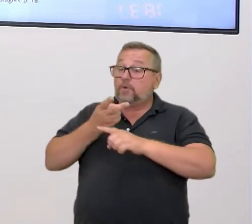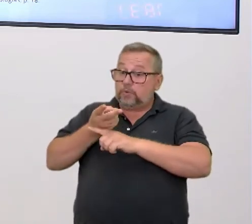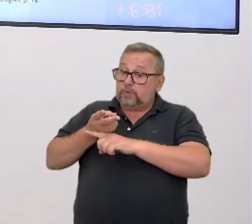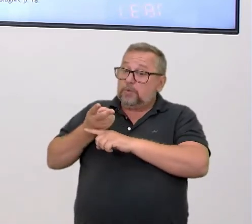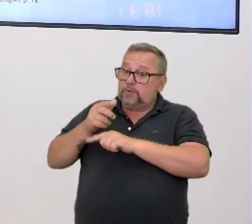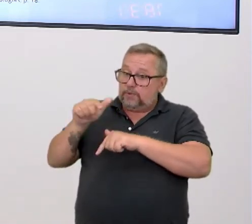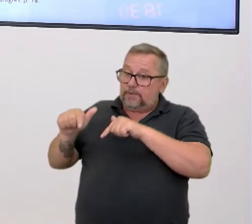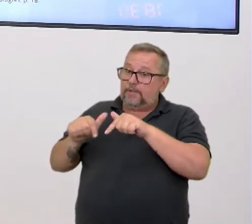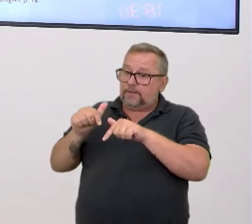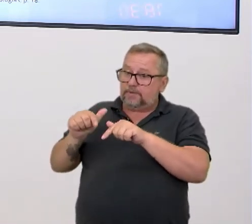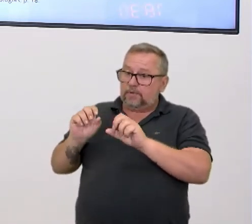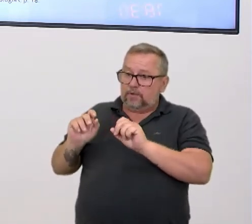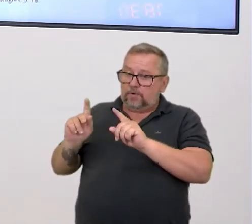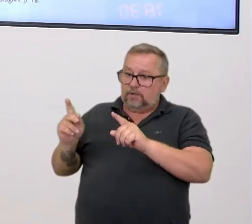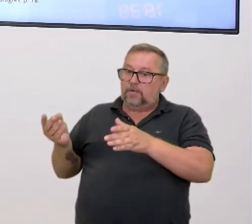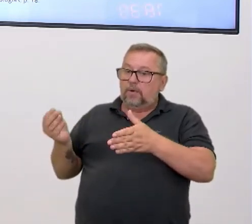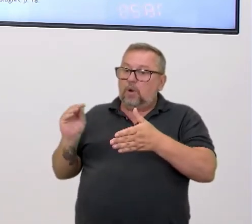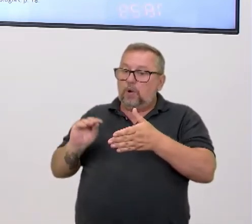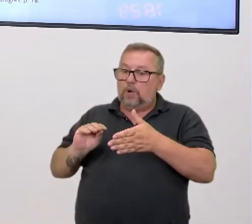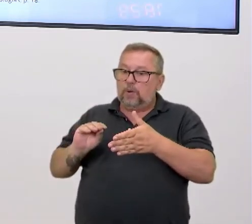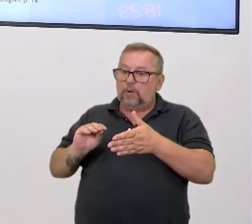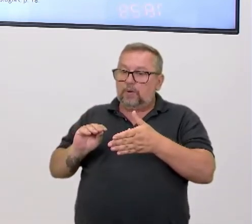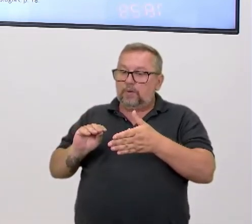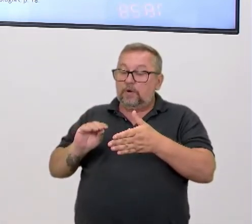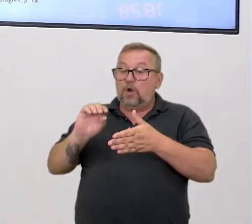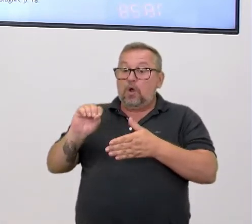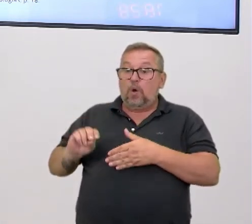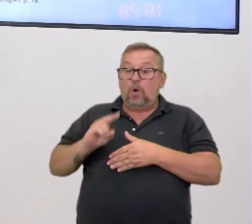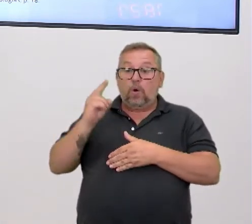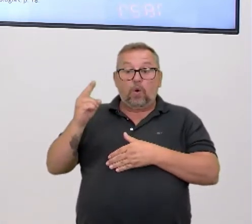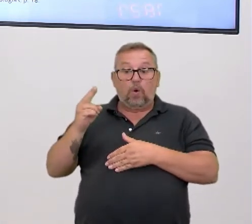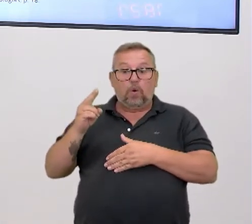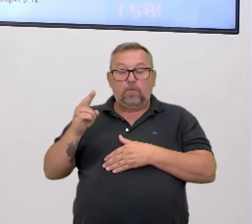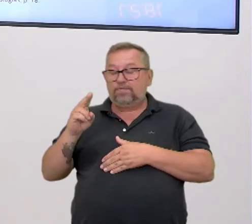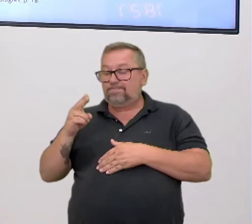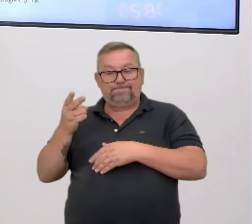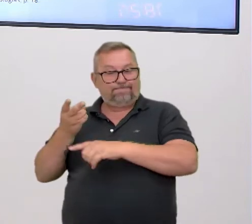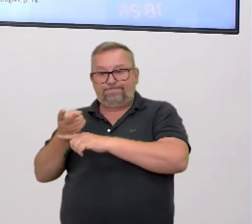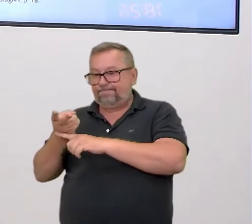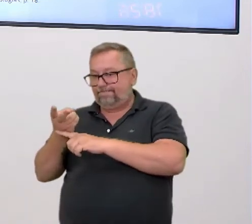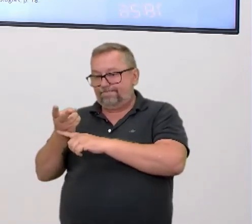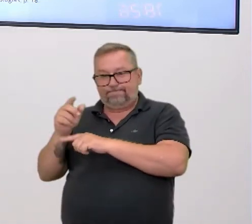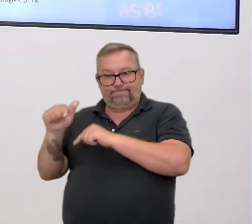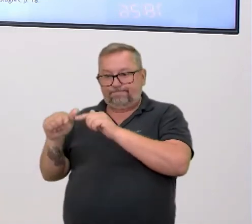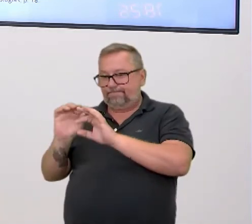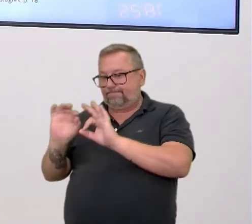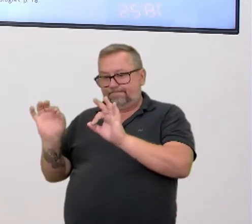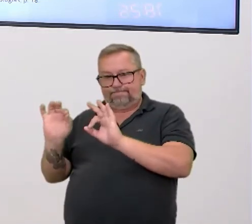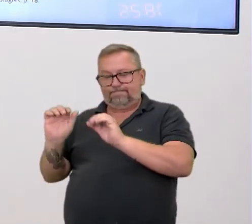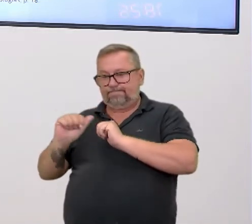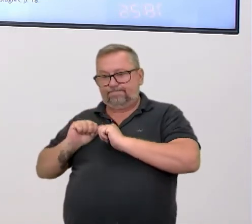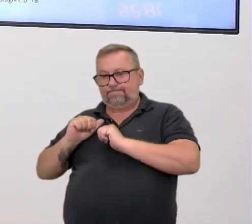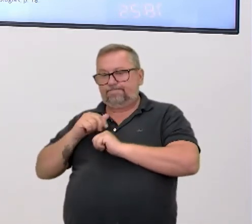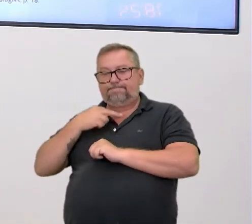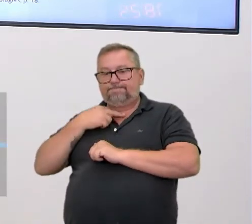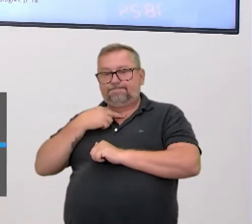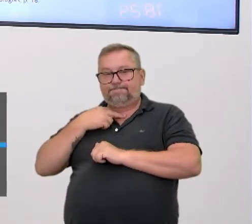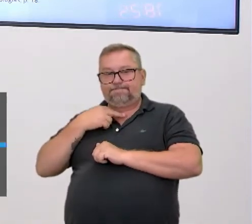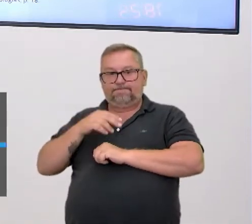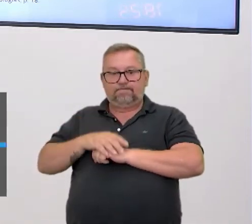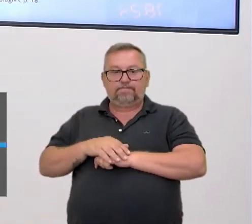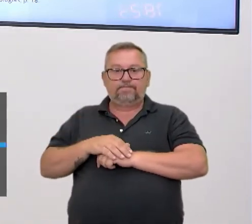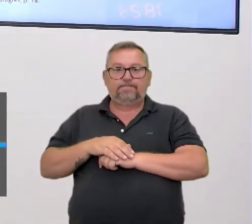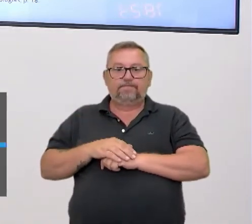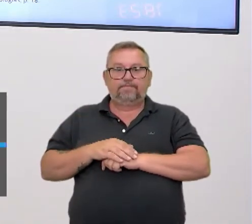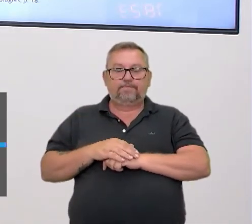trabalho. Legal, uma possibilidade. Não, elas não buscam trabalho, ok? Lá você imagina um jovem aí de